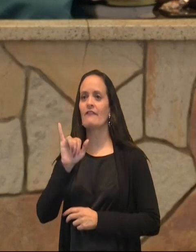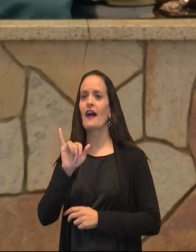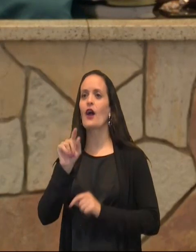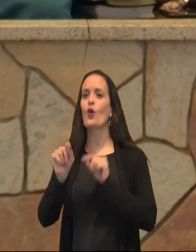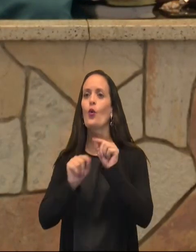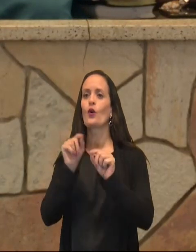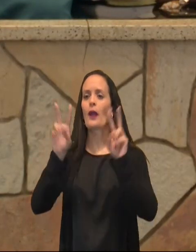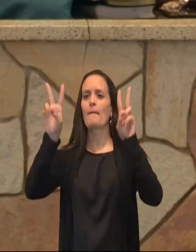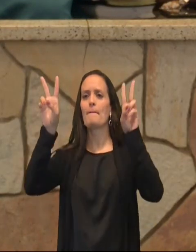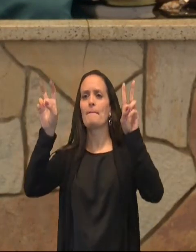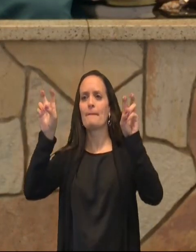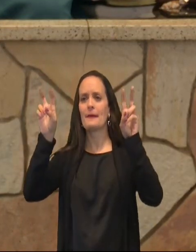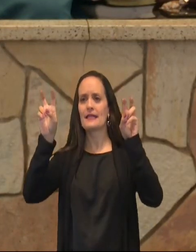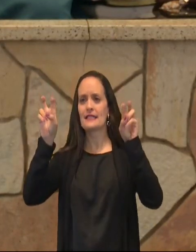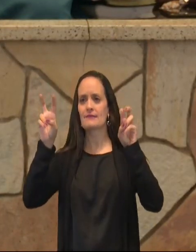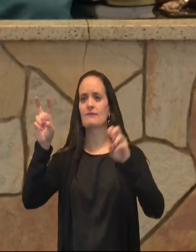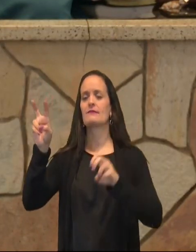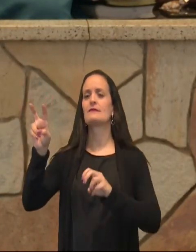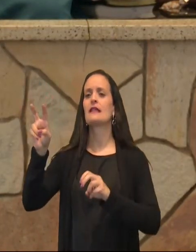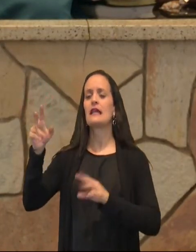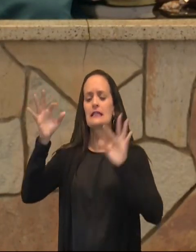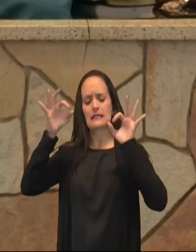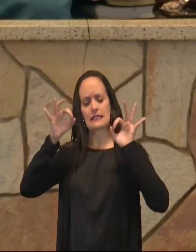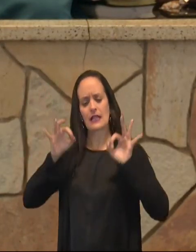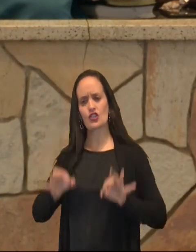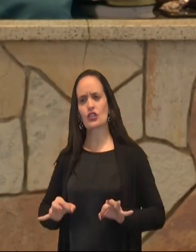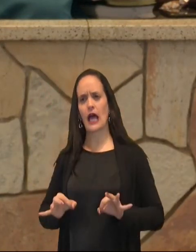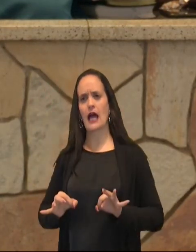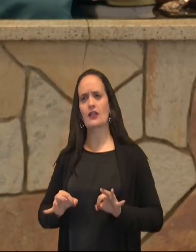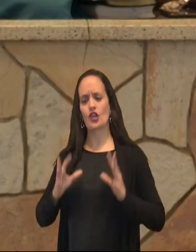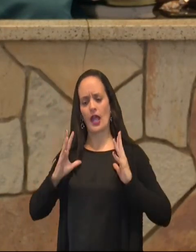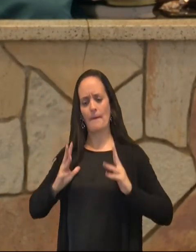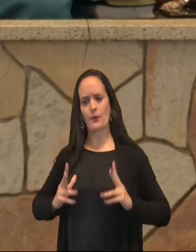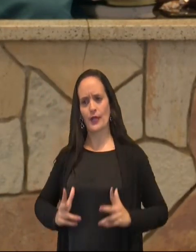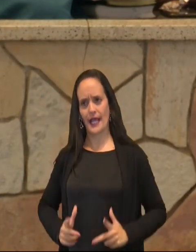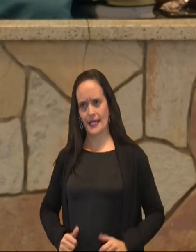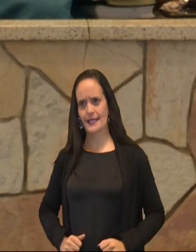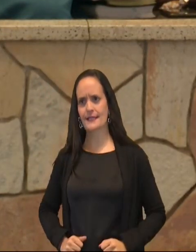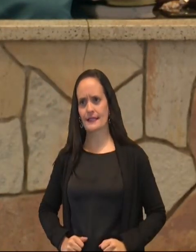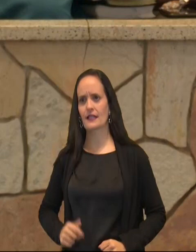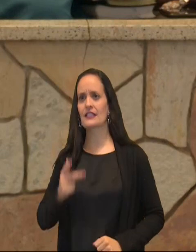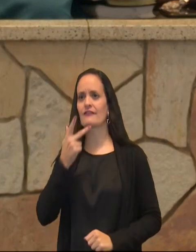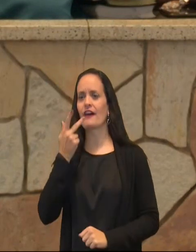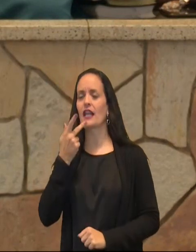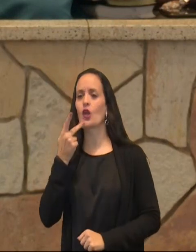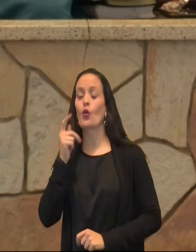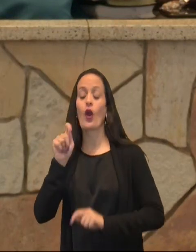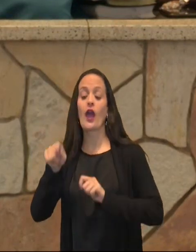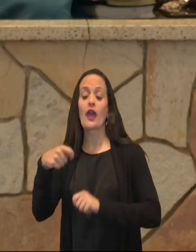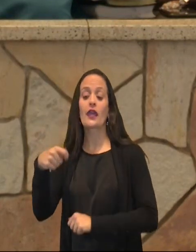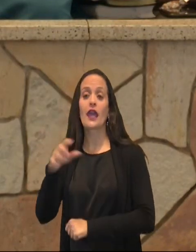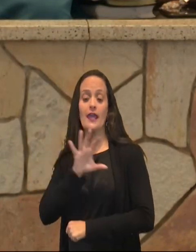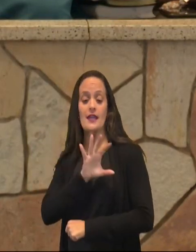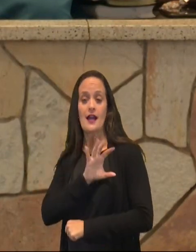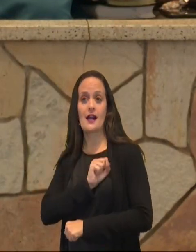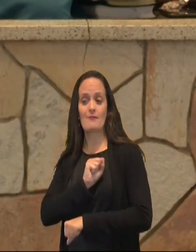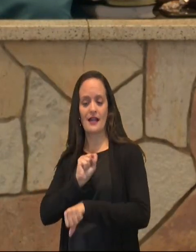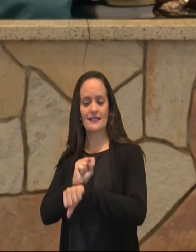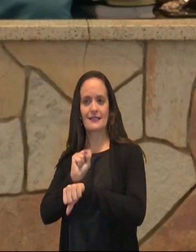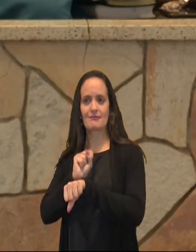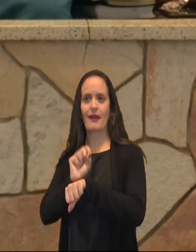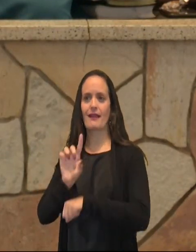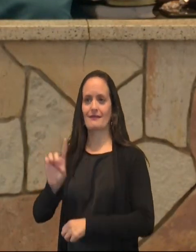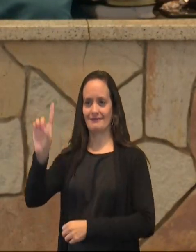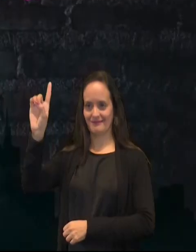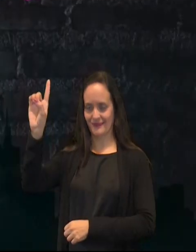de santidade e pureza, com a noite do compromisso, que nós chamamos de Quem Ama Espera. E nós teremos